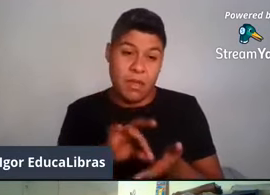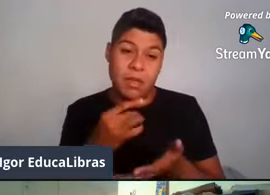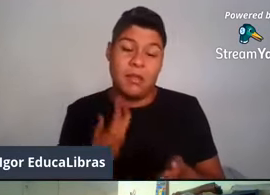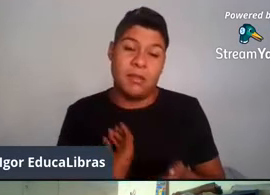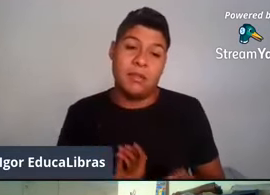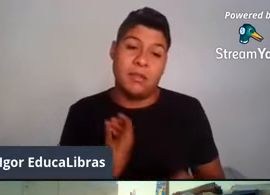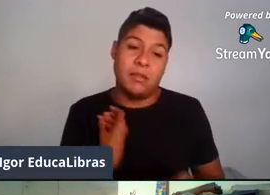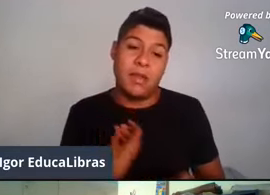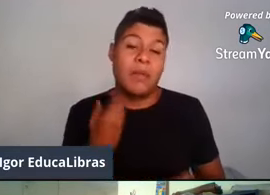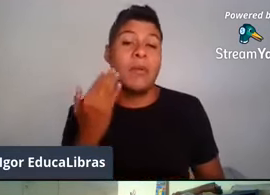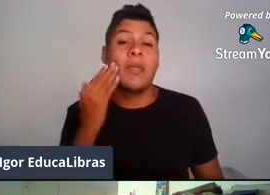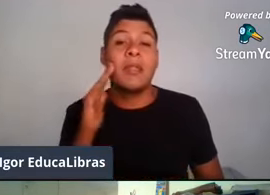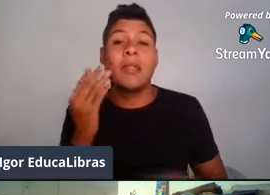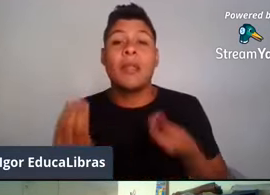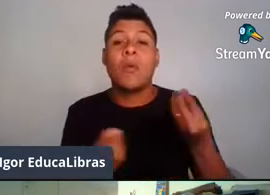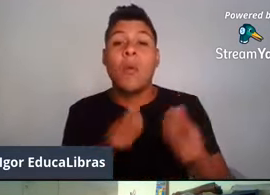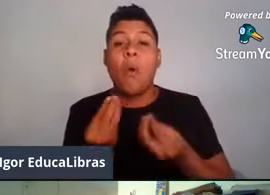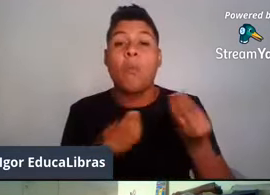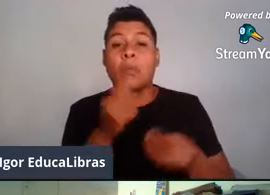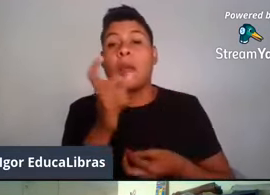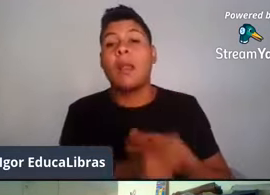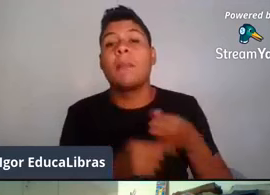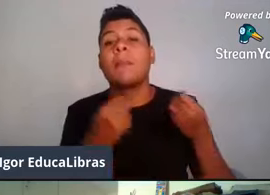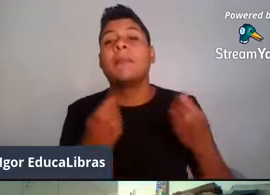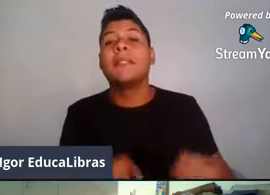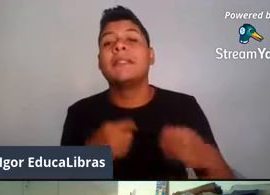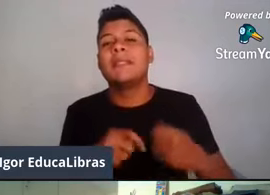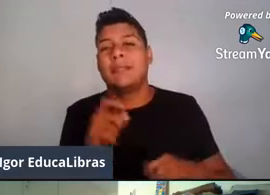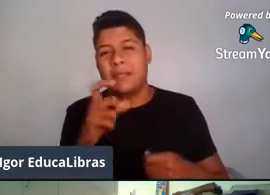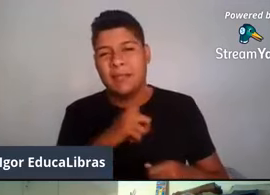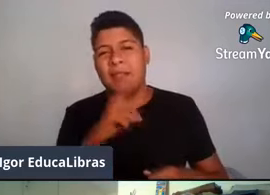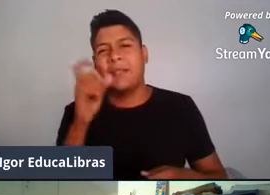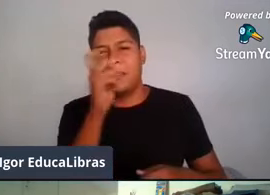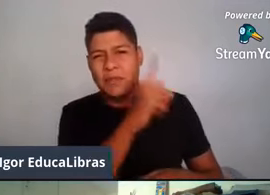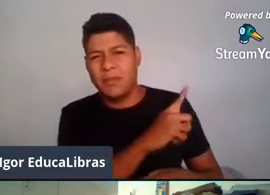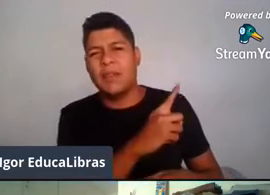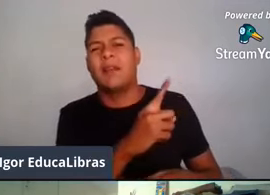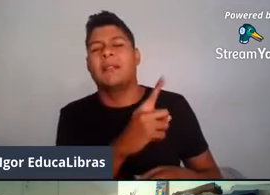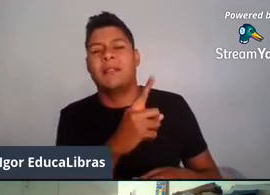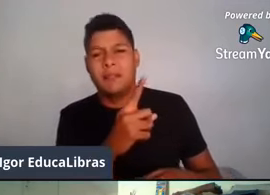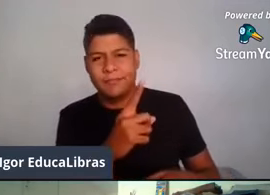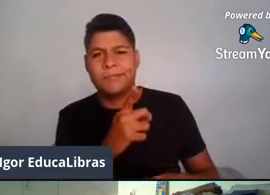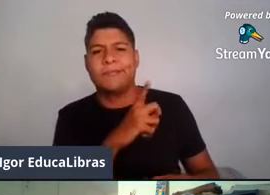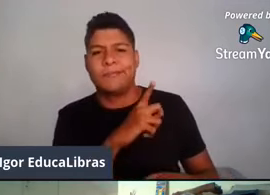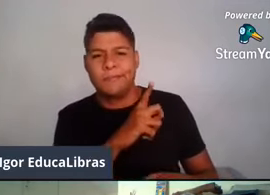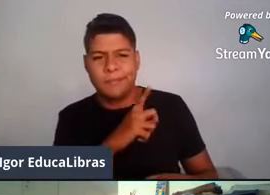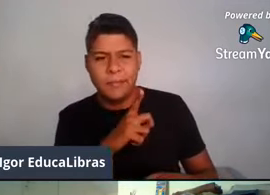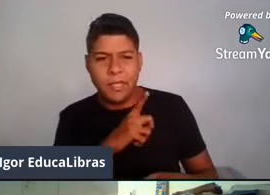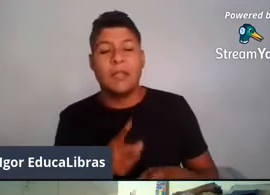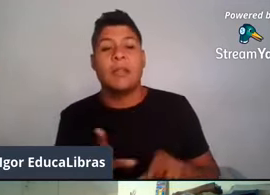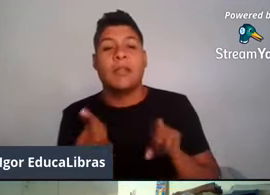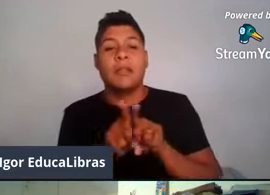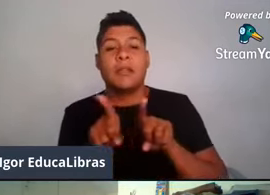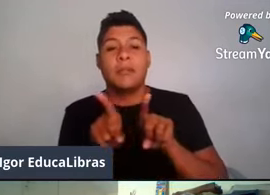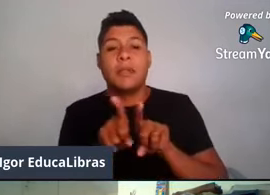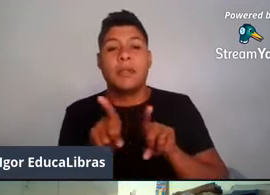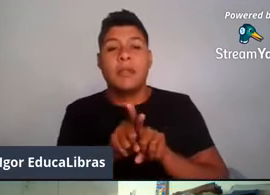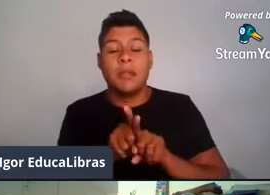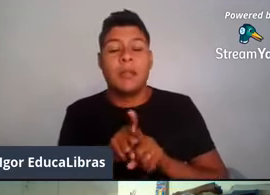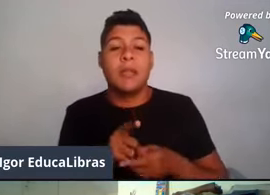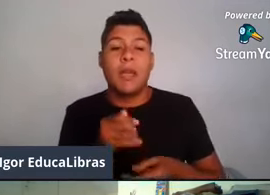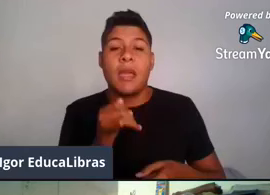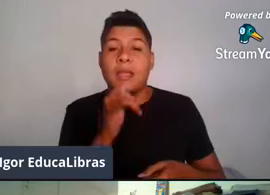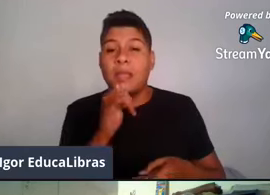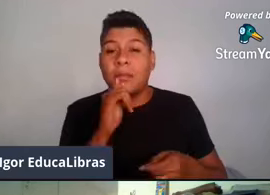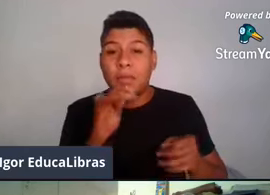e entender o que elas precisam lá na ponta. Essa é uma dificuldade muito grande, e mais que isso, né? Também não adianta